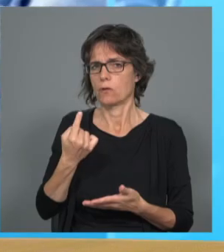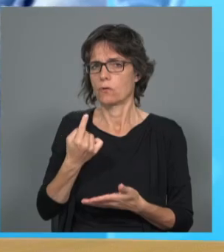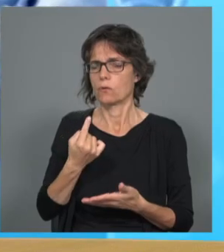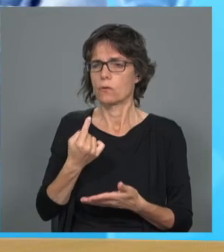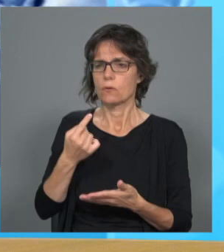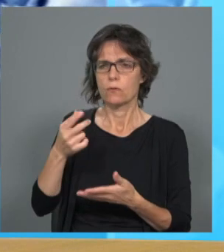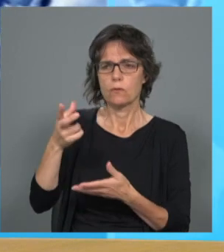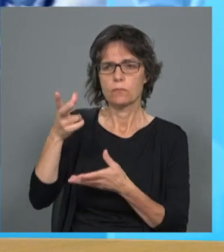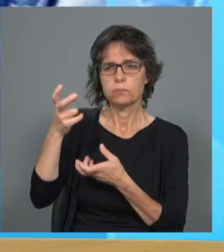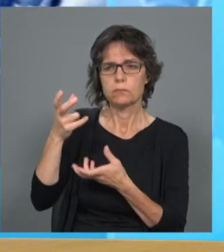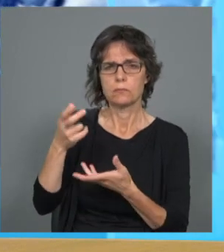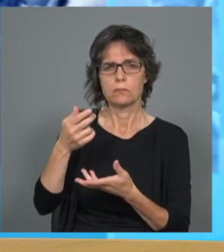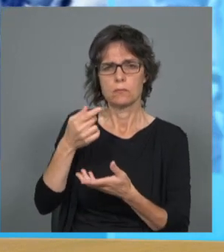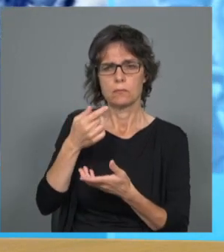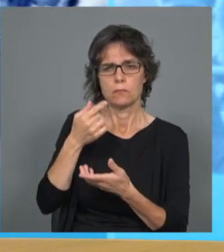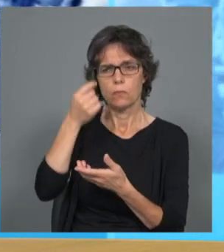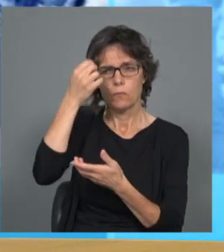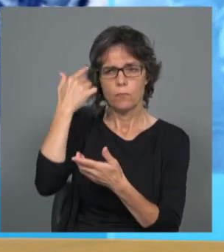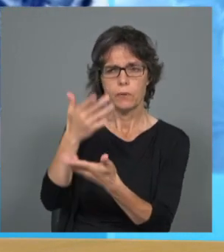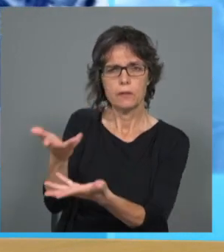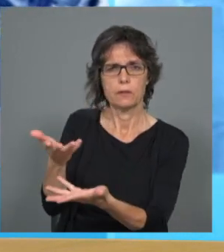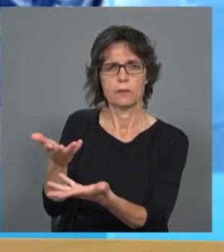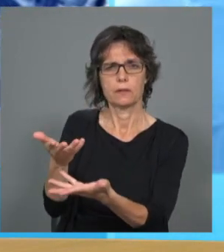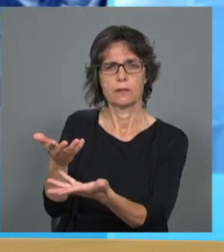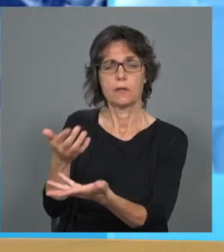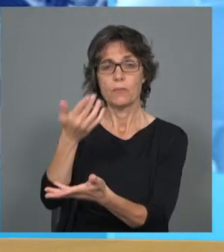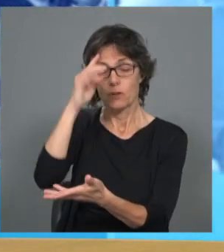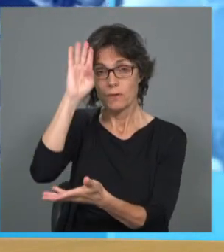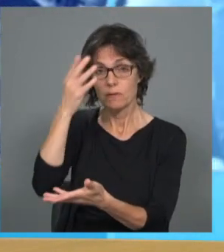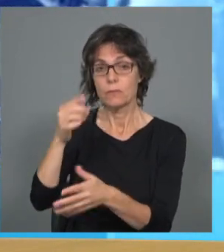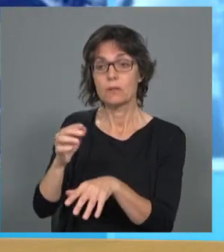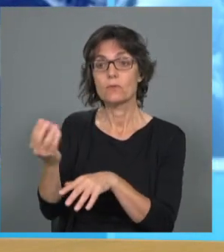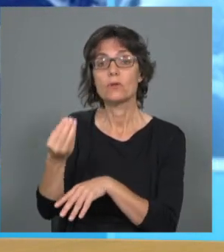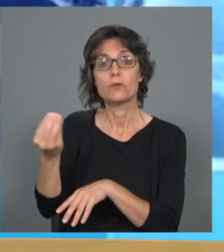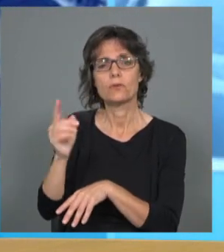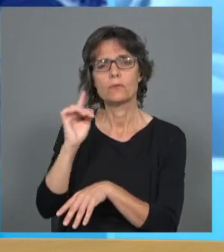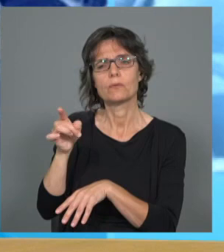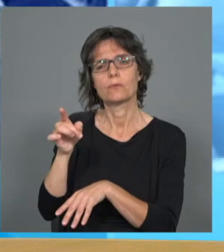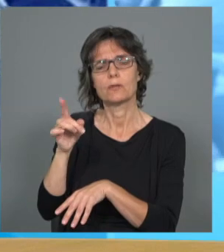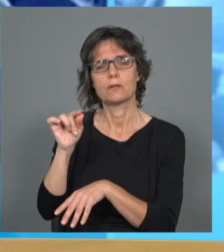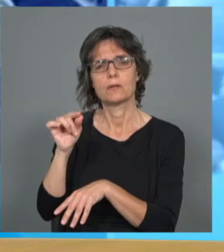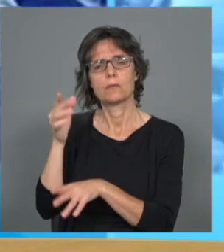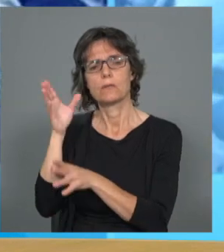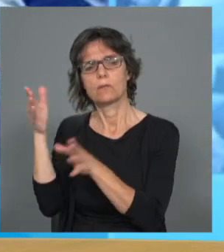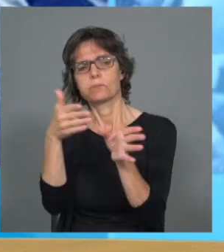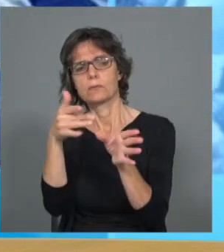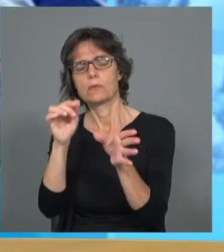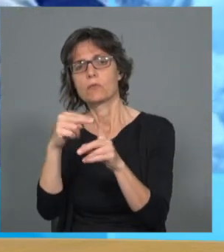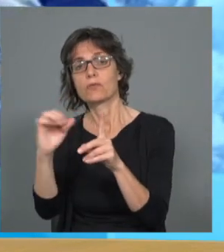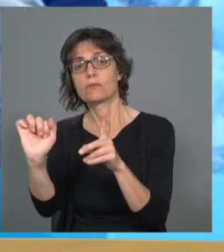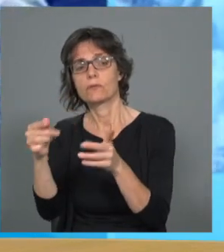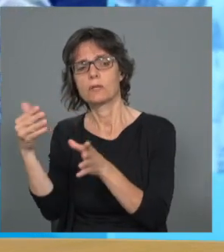mais novos, porque temos consciência de que é importante que os mais novos se interessem pelo fenómeno religioso e que tenham interesse